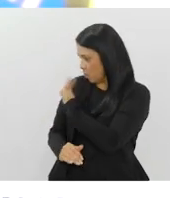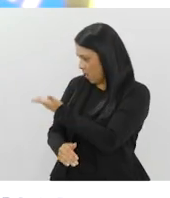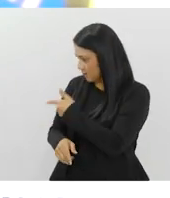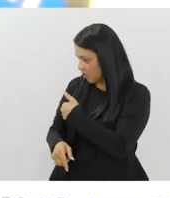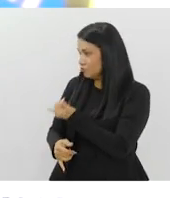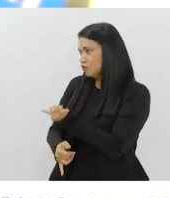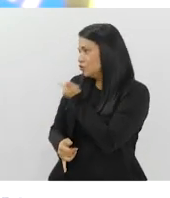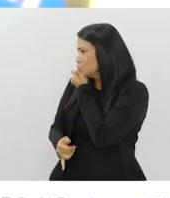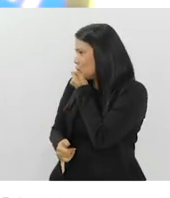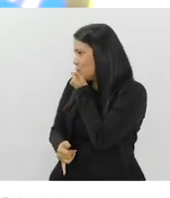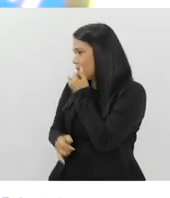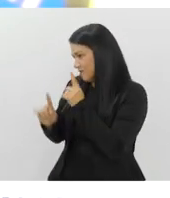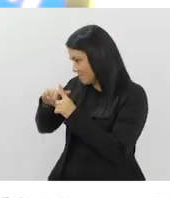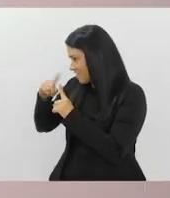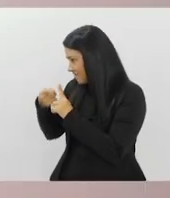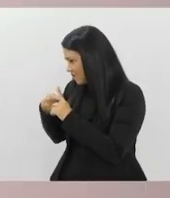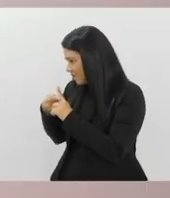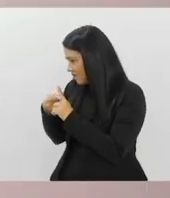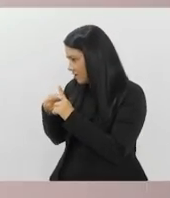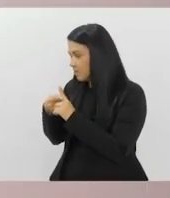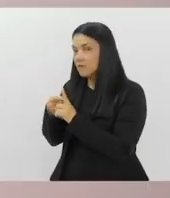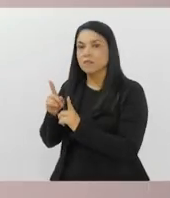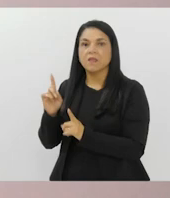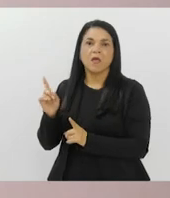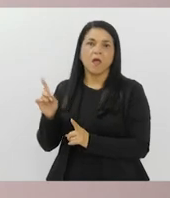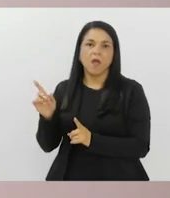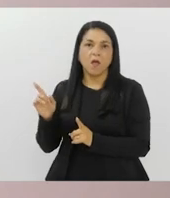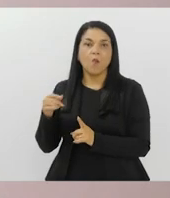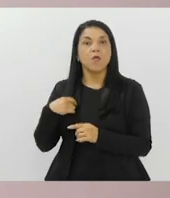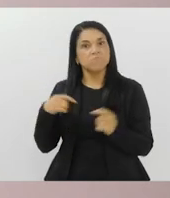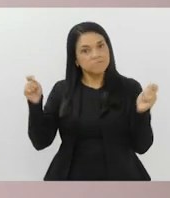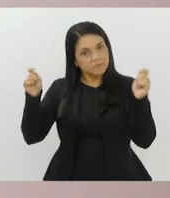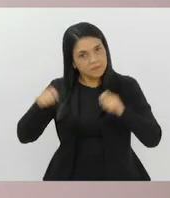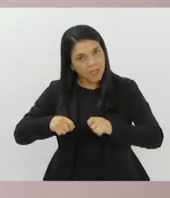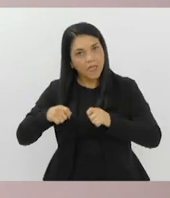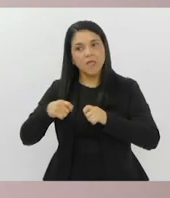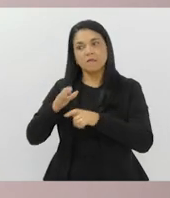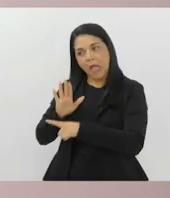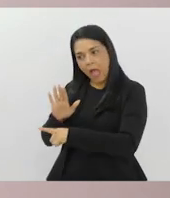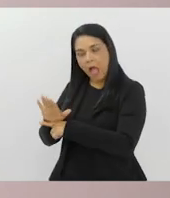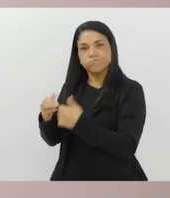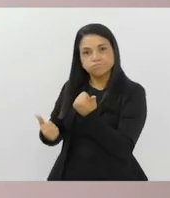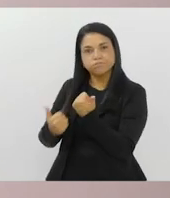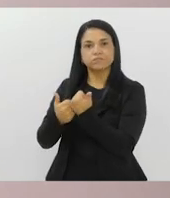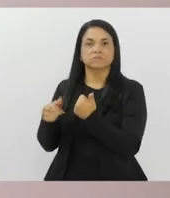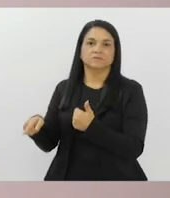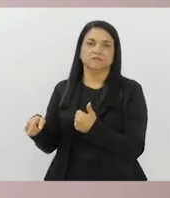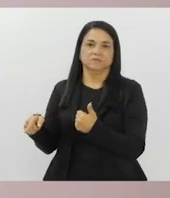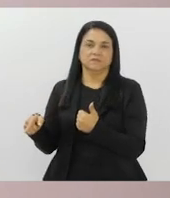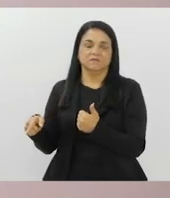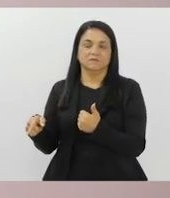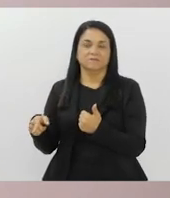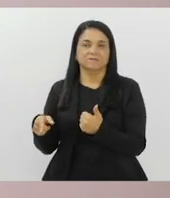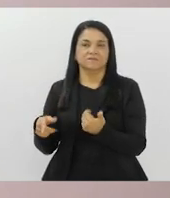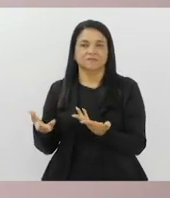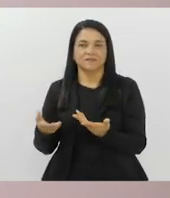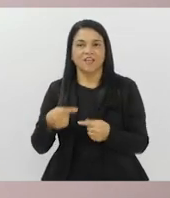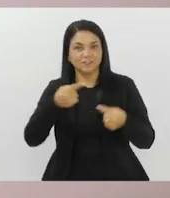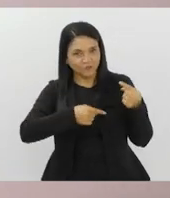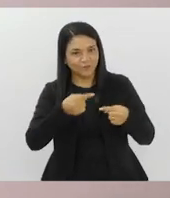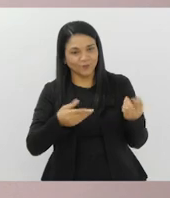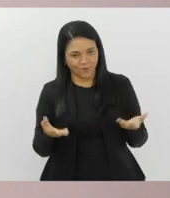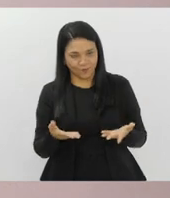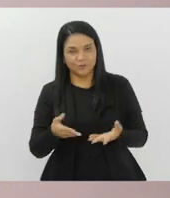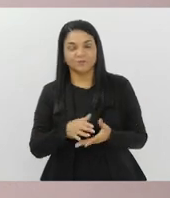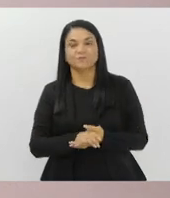você engravidou? Vai? Não, eu tenho que possibilitar. Essa é a nossa função aqui, essa é a função da discussão aqui. E, por